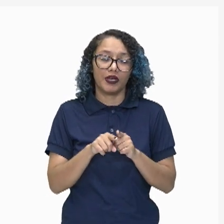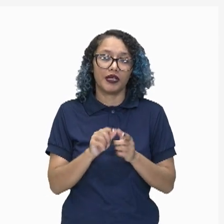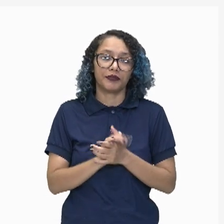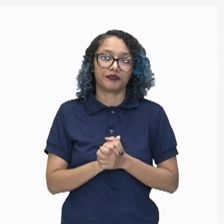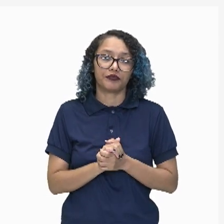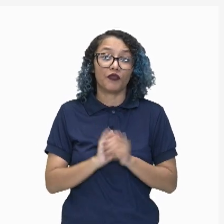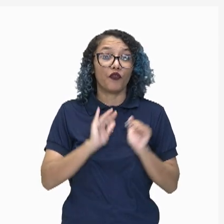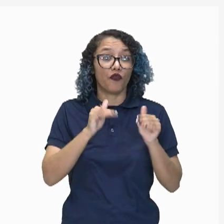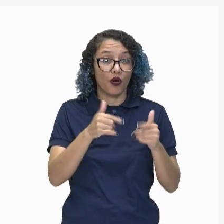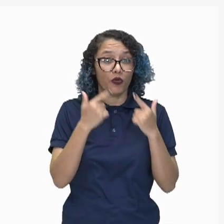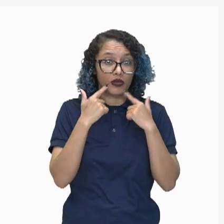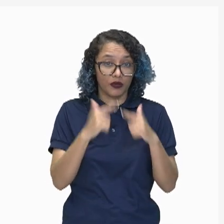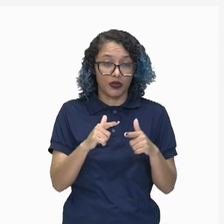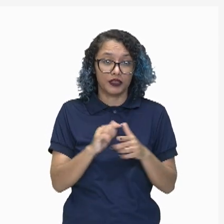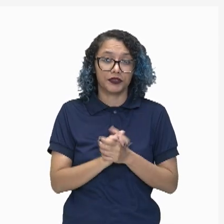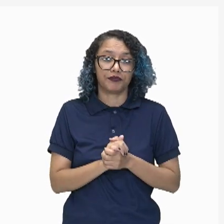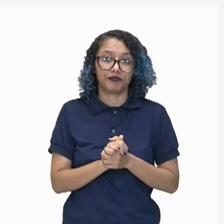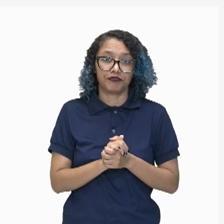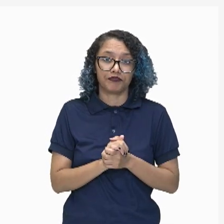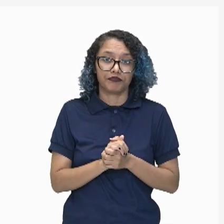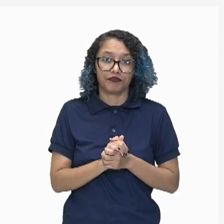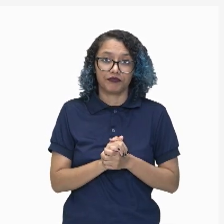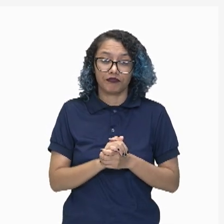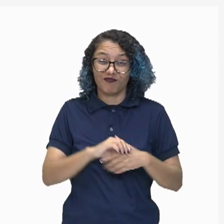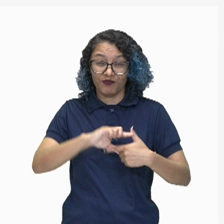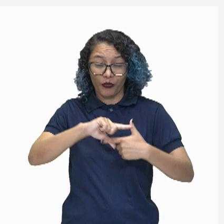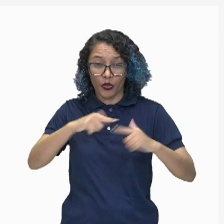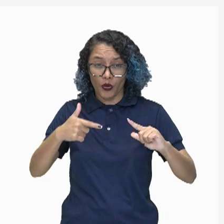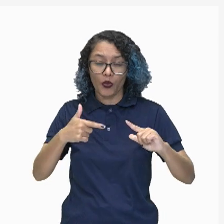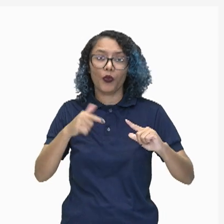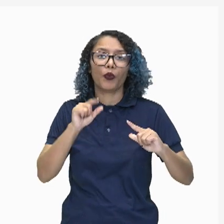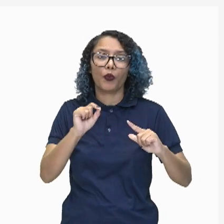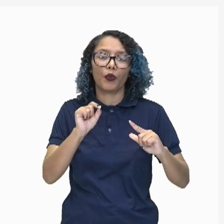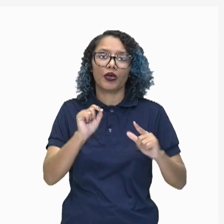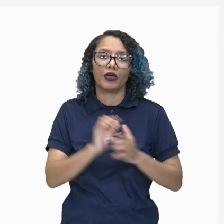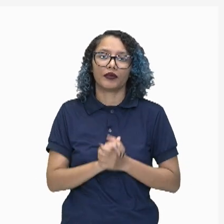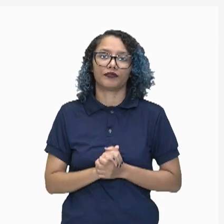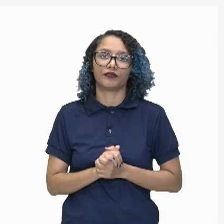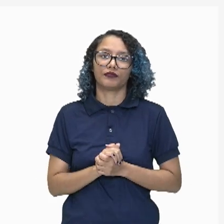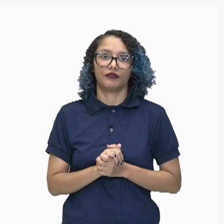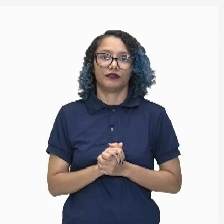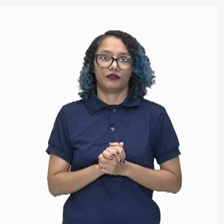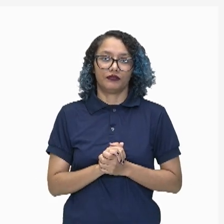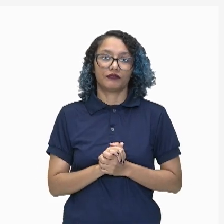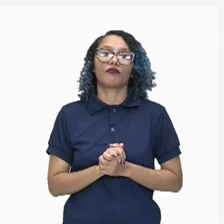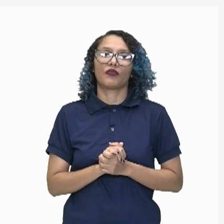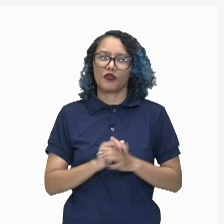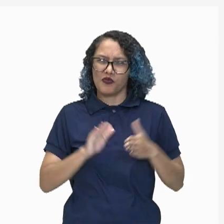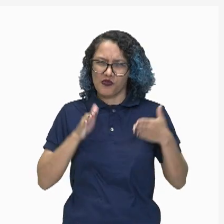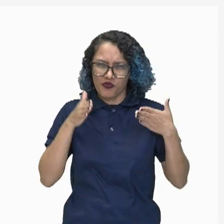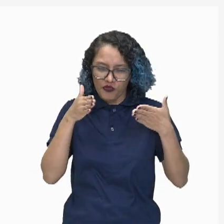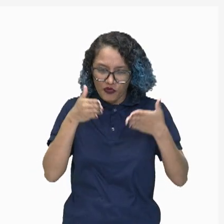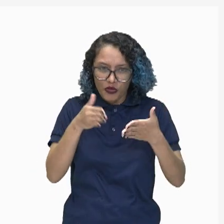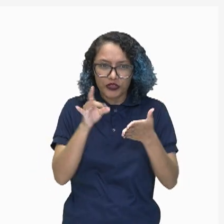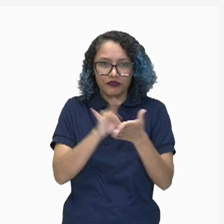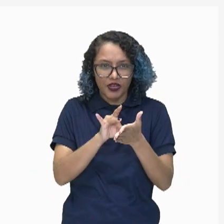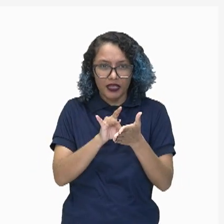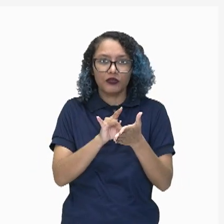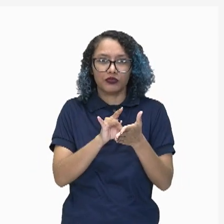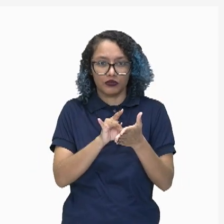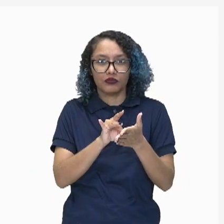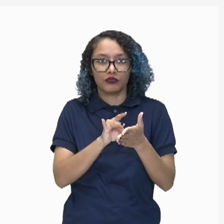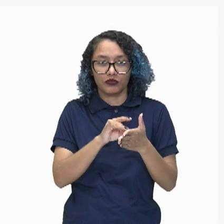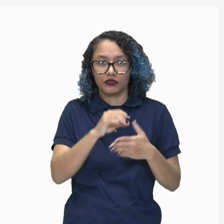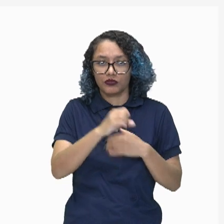linguagem. Se o modernismo já utiliza a linguagem de forma bastante incisiva, em 45 é uma